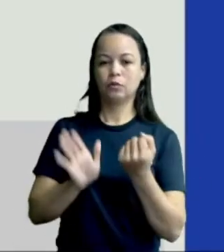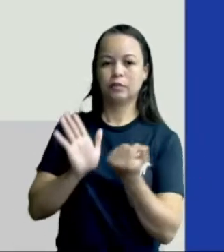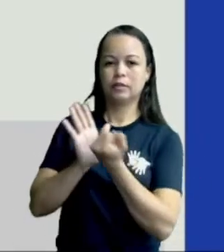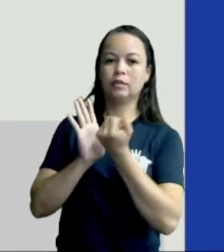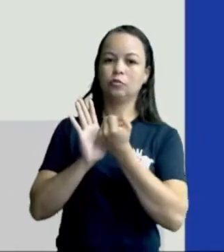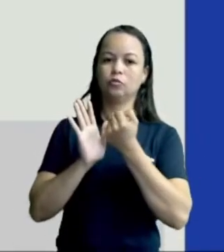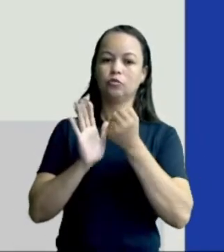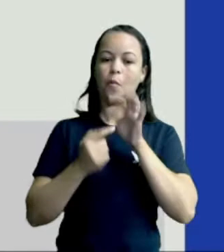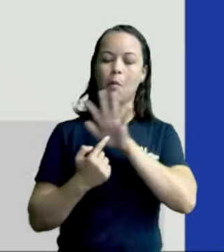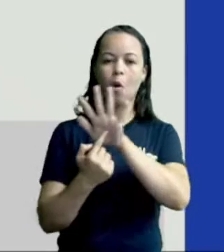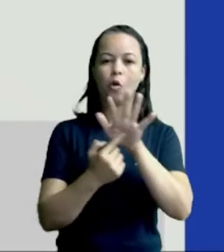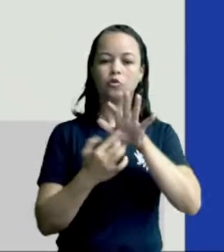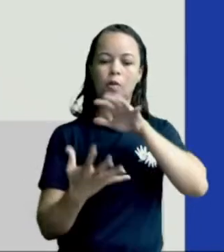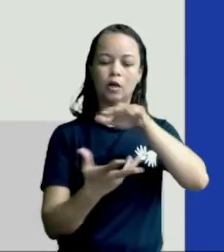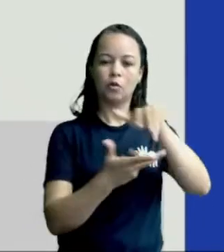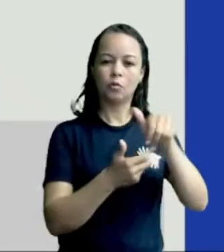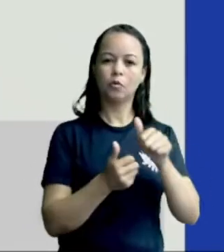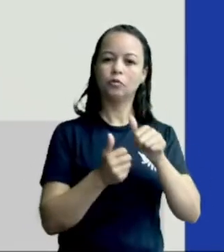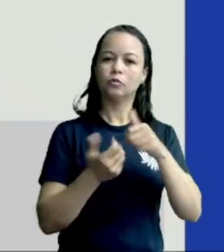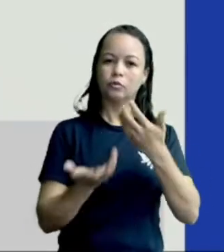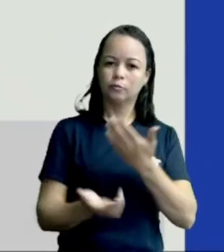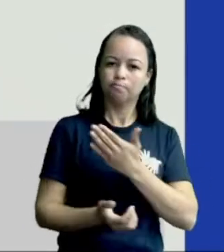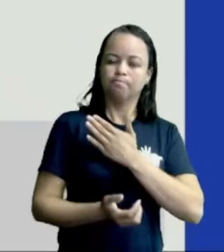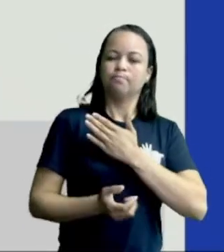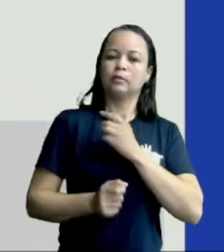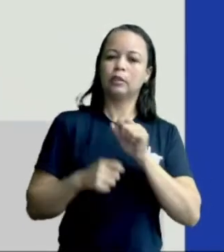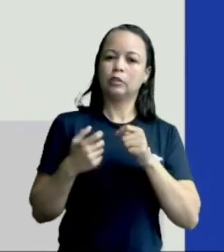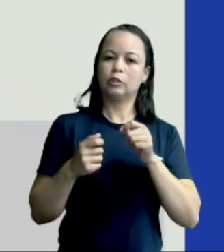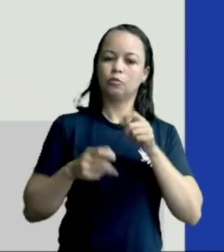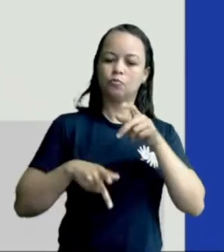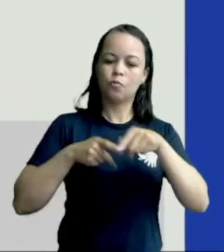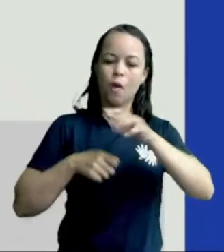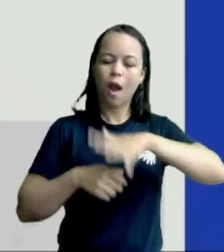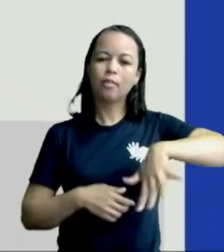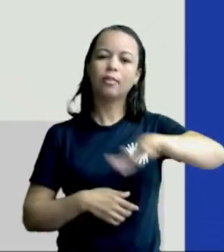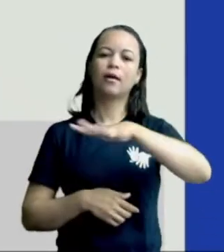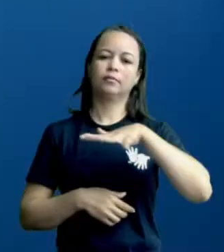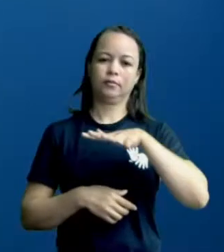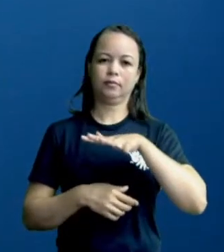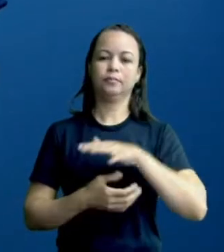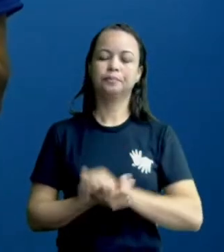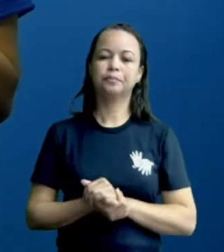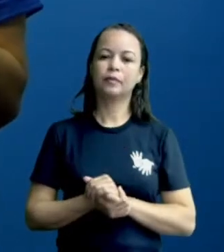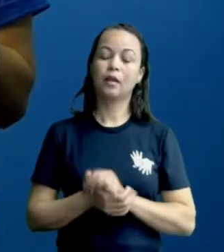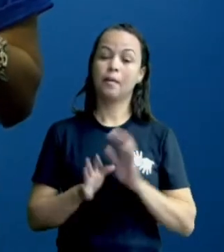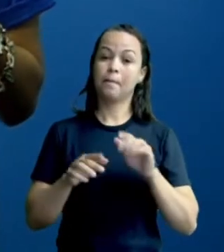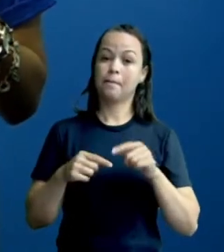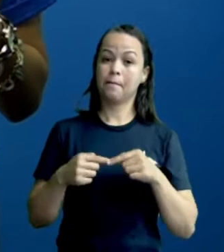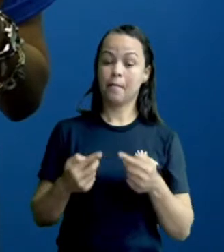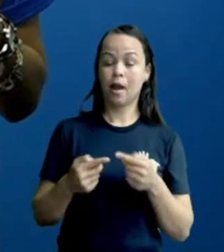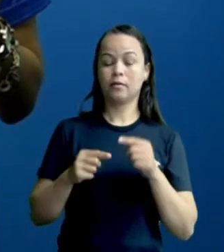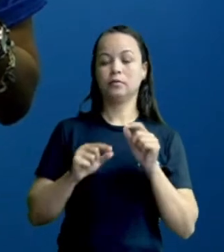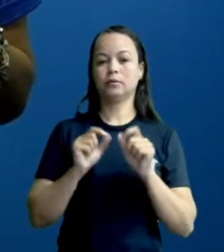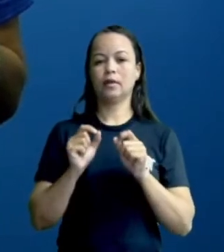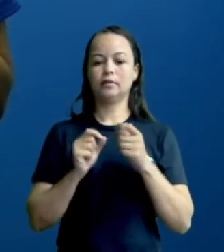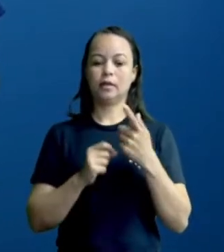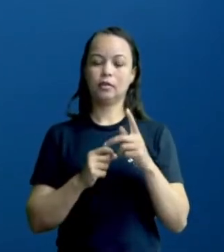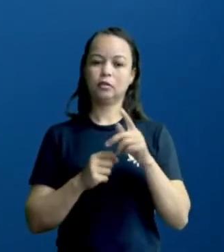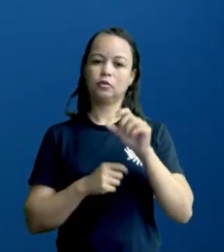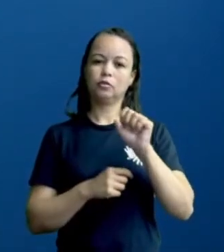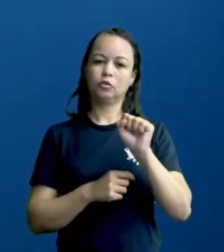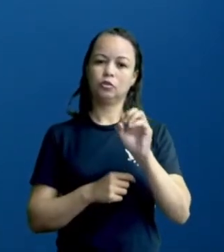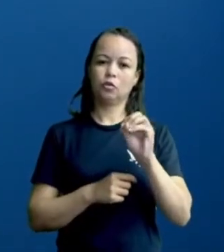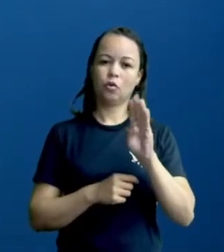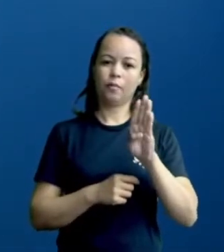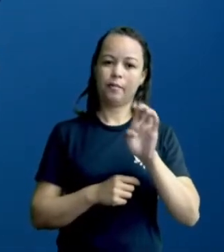para o mundo a soberania de uma nação, o quão importante é uma nação. Porém, essa soberania, né, de